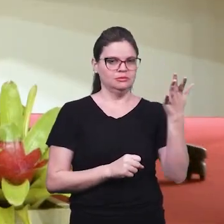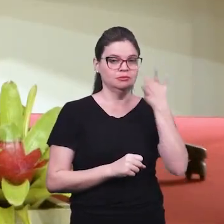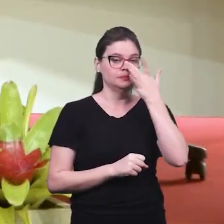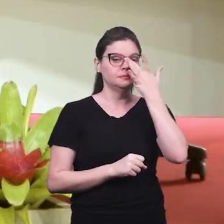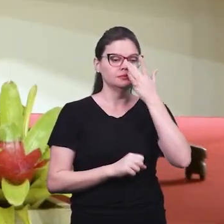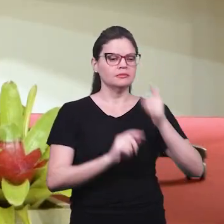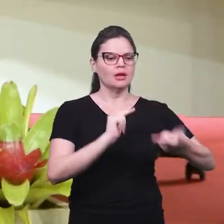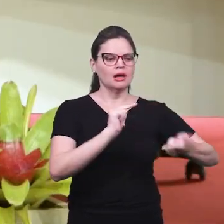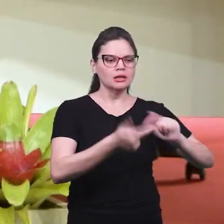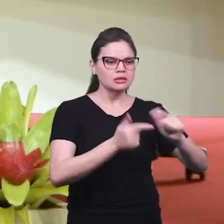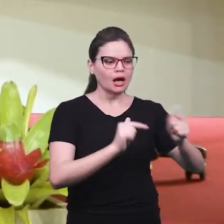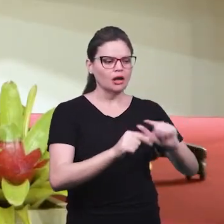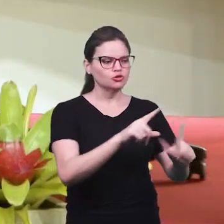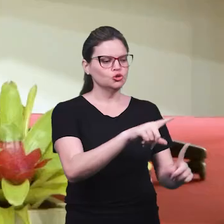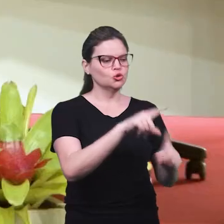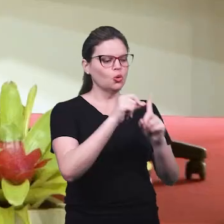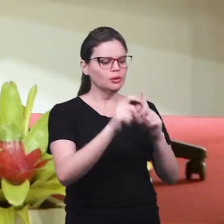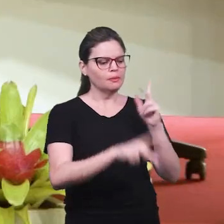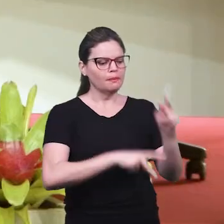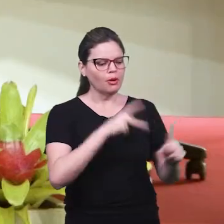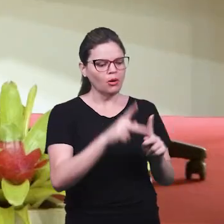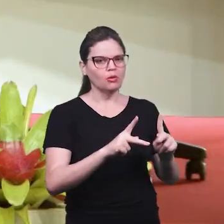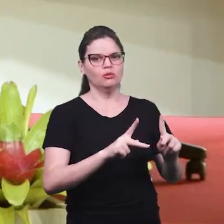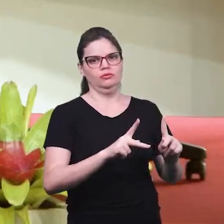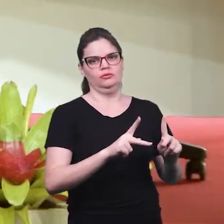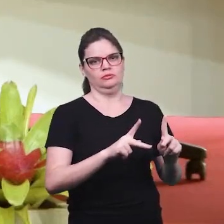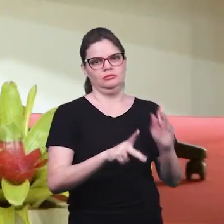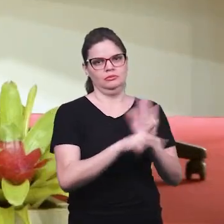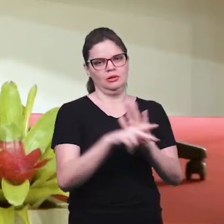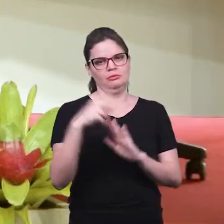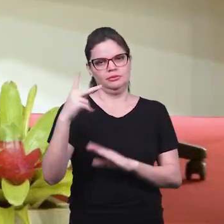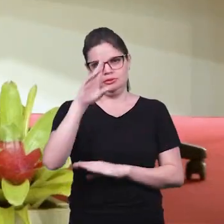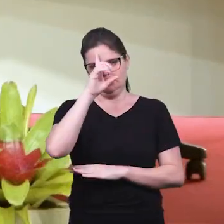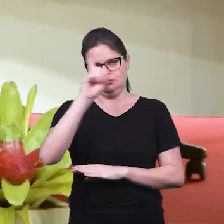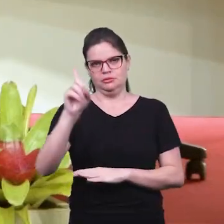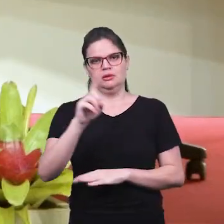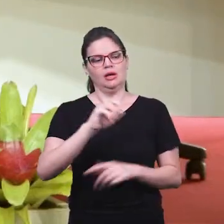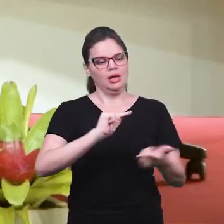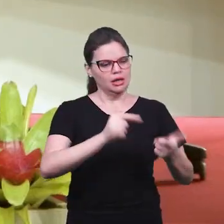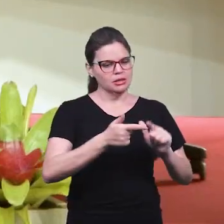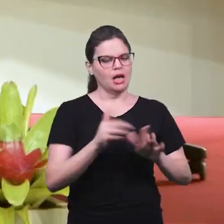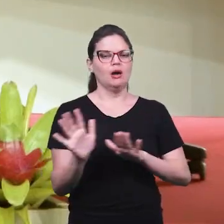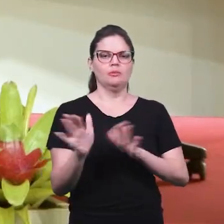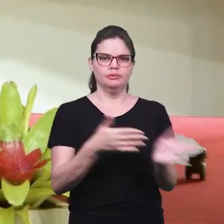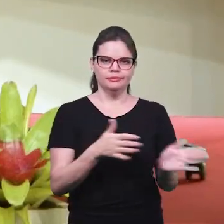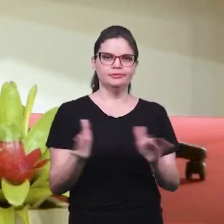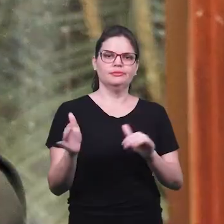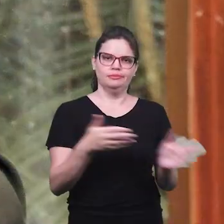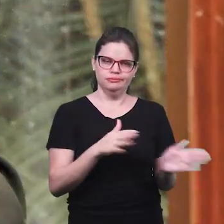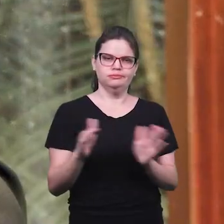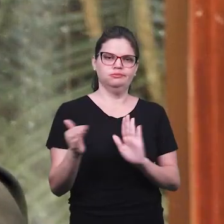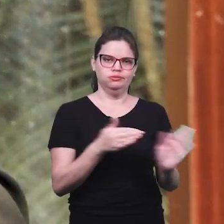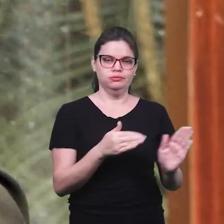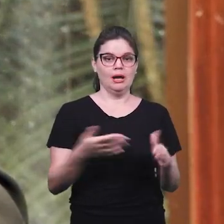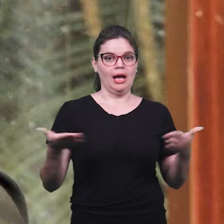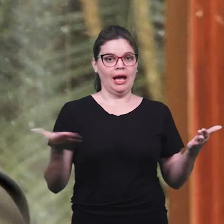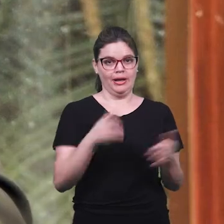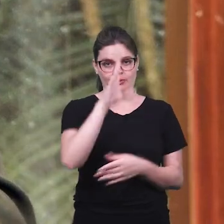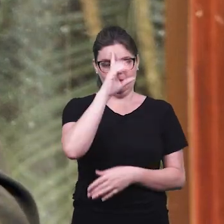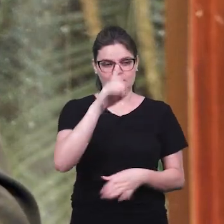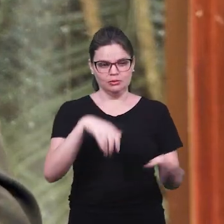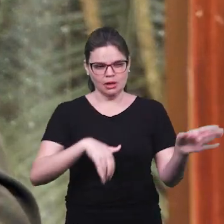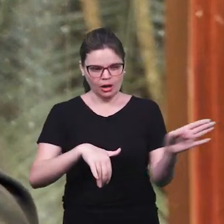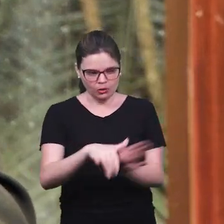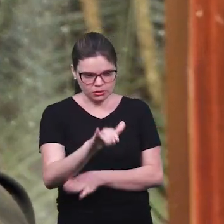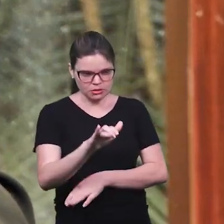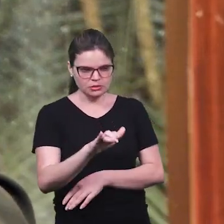se tornou o povo de Deus. Israel se desviou constantemente e agora o Senhor os repreende,